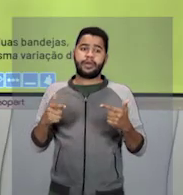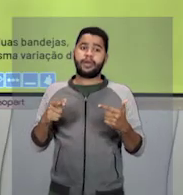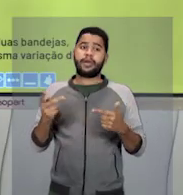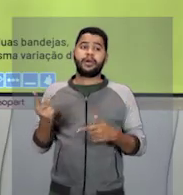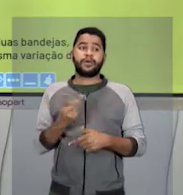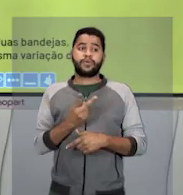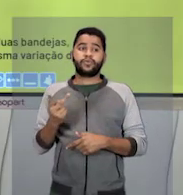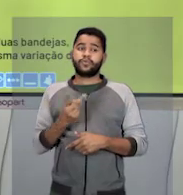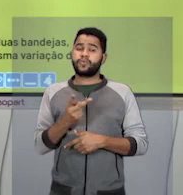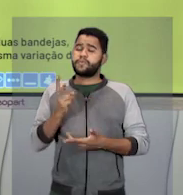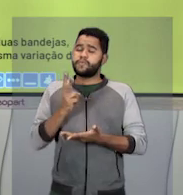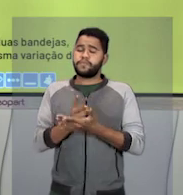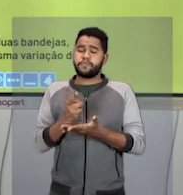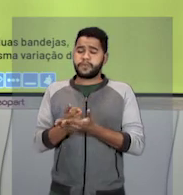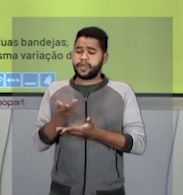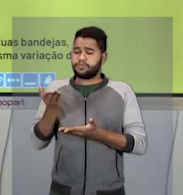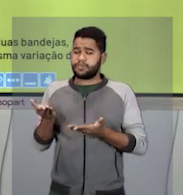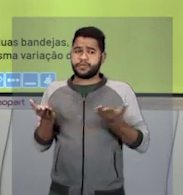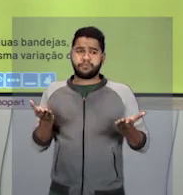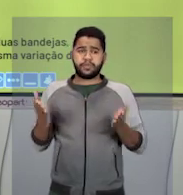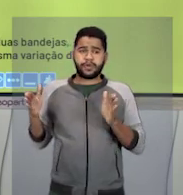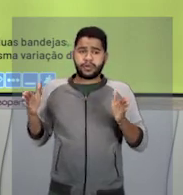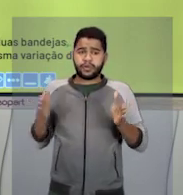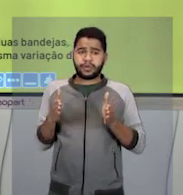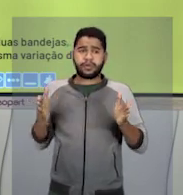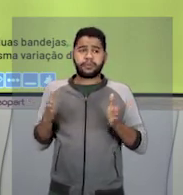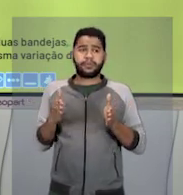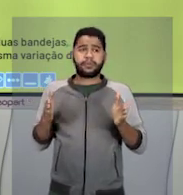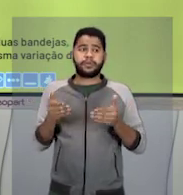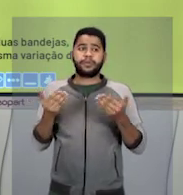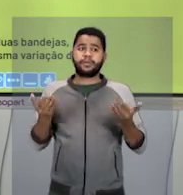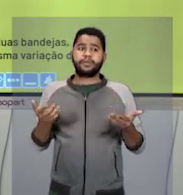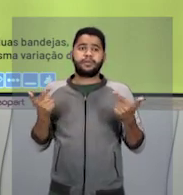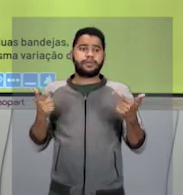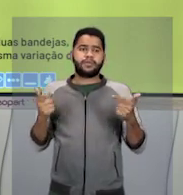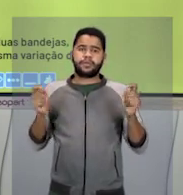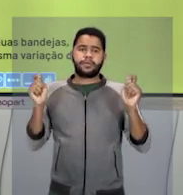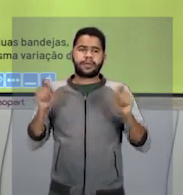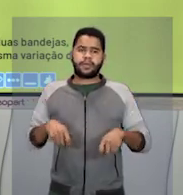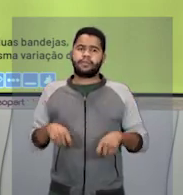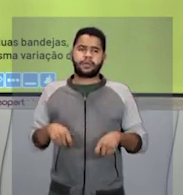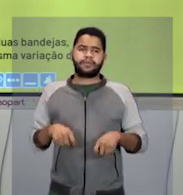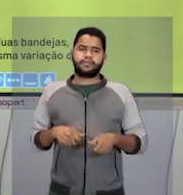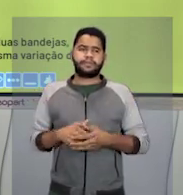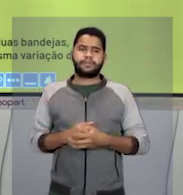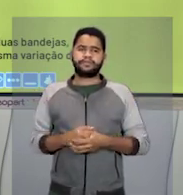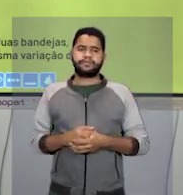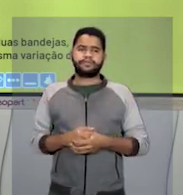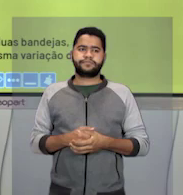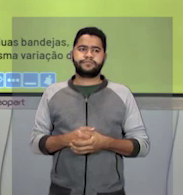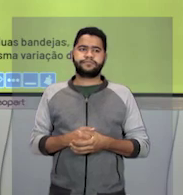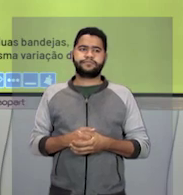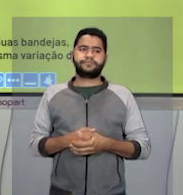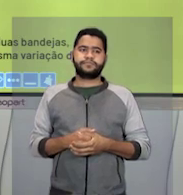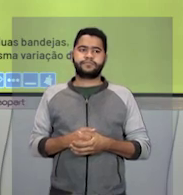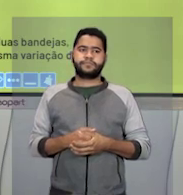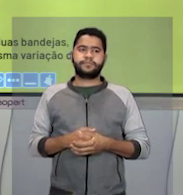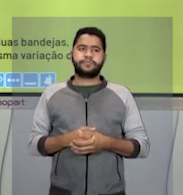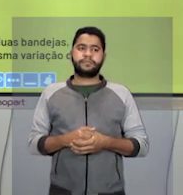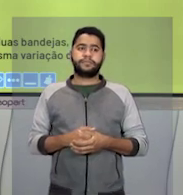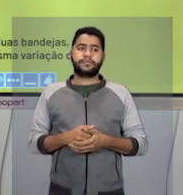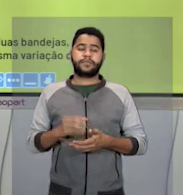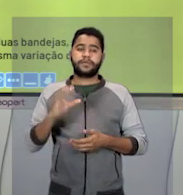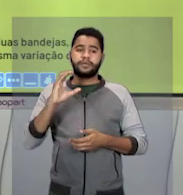são bandejas de mesmo tamanho, mesma massa, então elas não têm uma capacidade uma maior do que a outra. Na